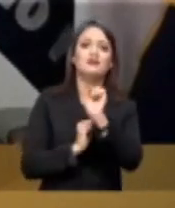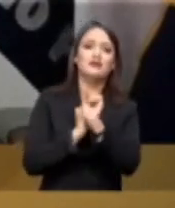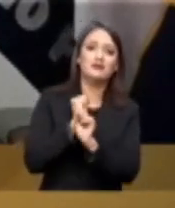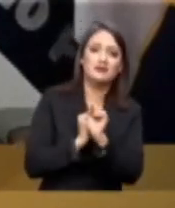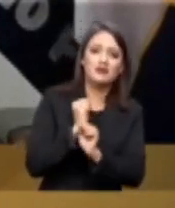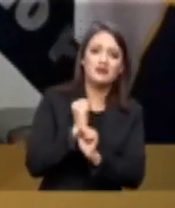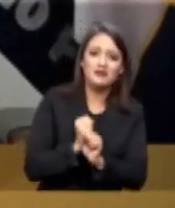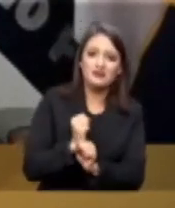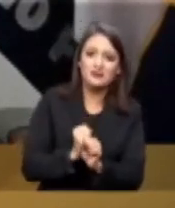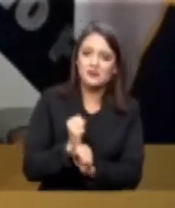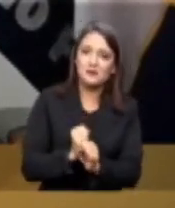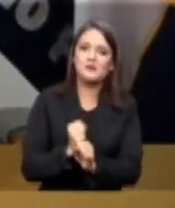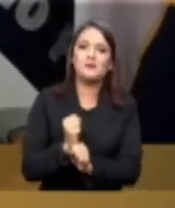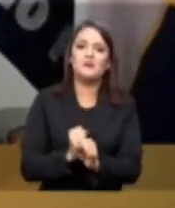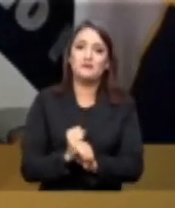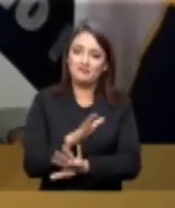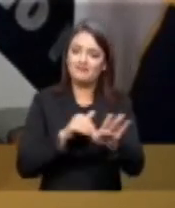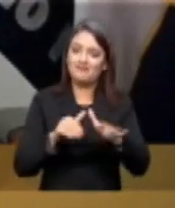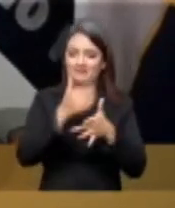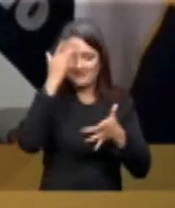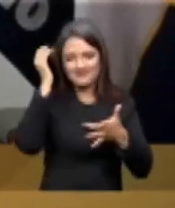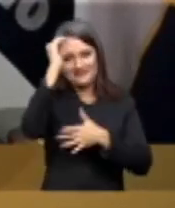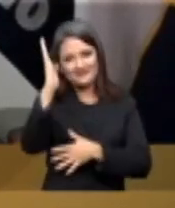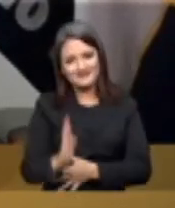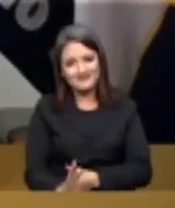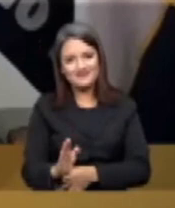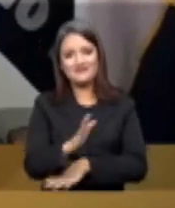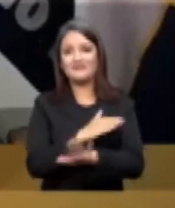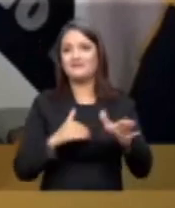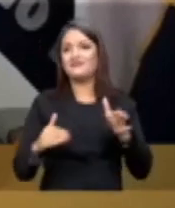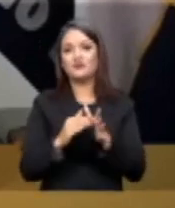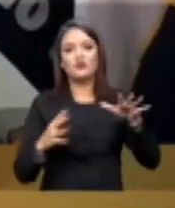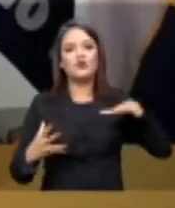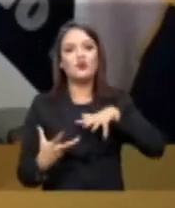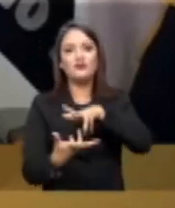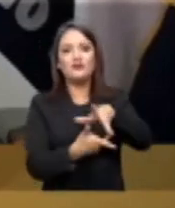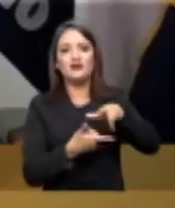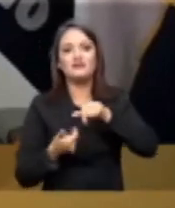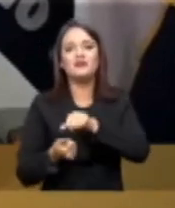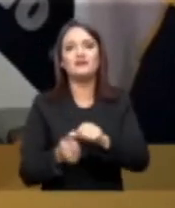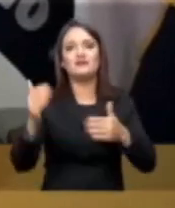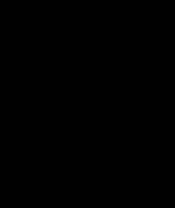para todos os brasileiros, para toda a comunidade planetária. Muito obrigado.